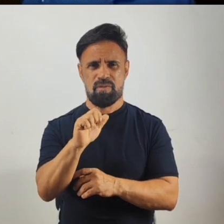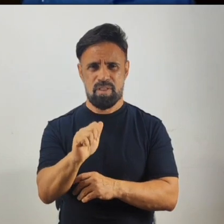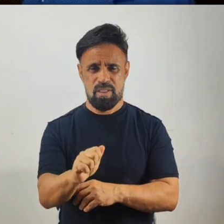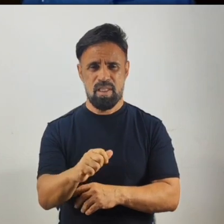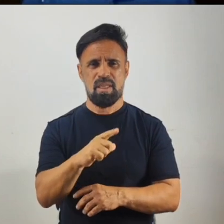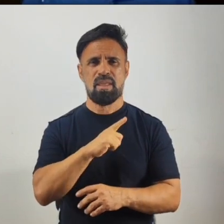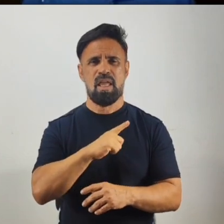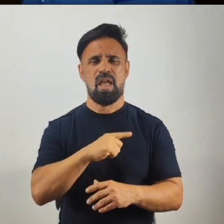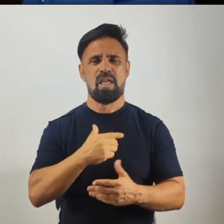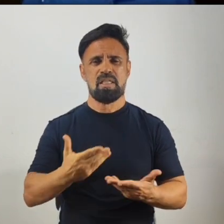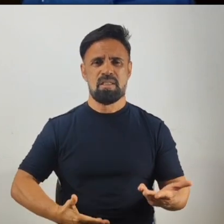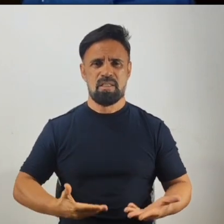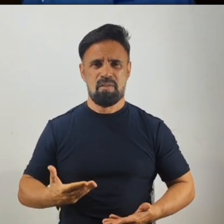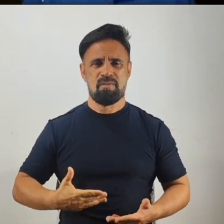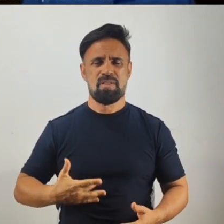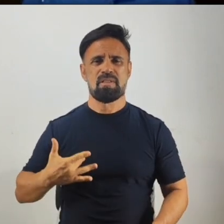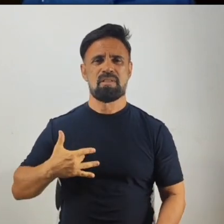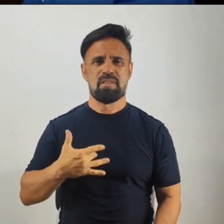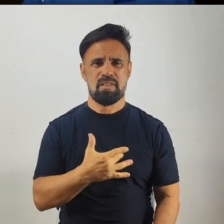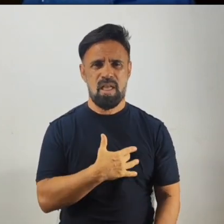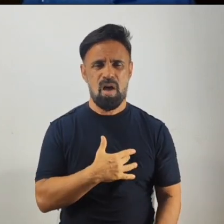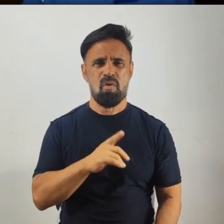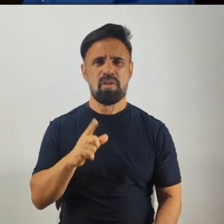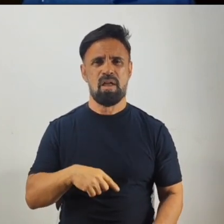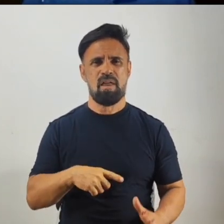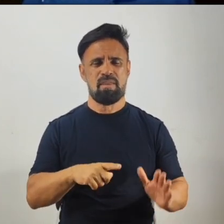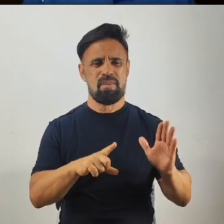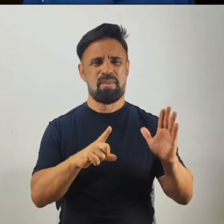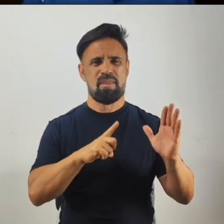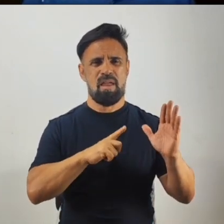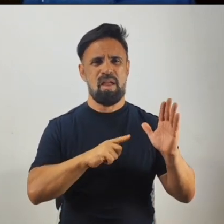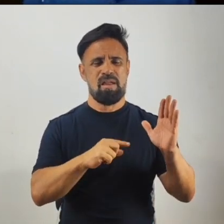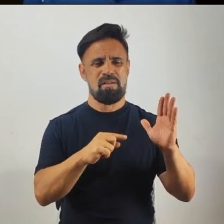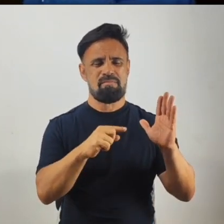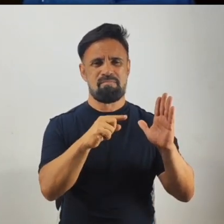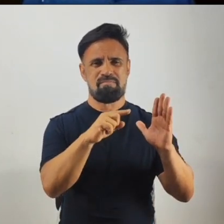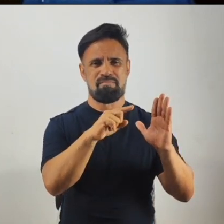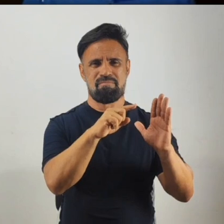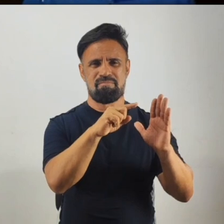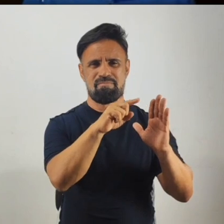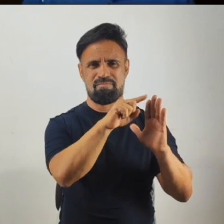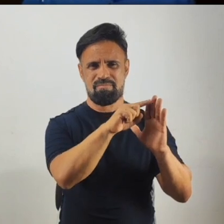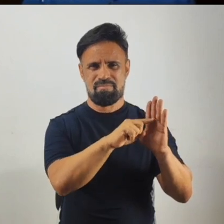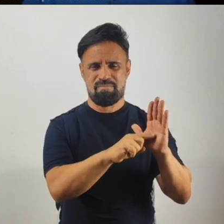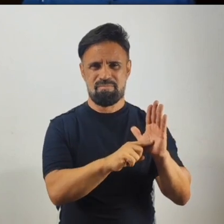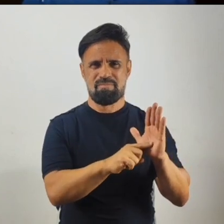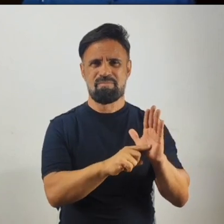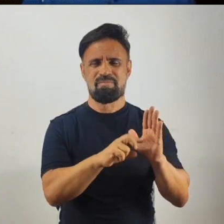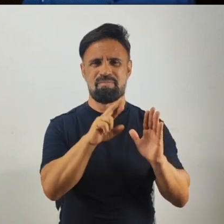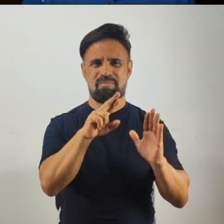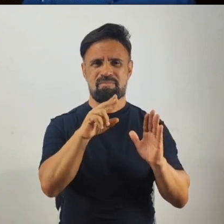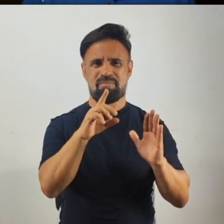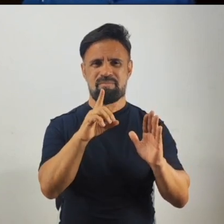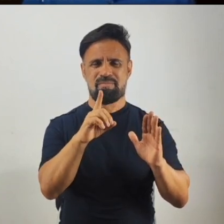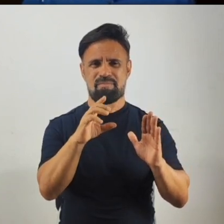Anvisa de Funcionamento em Serviços de Saúde, ele é regulamentado pela